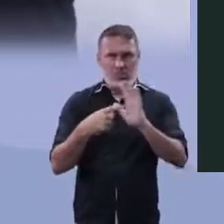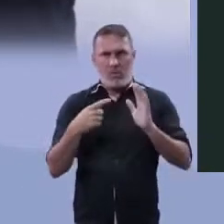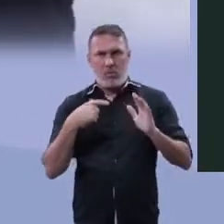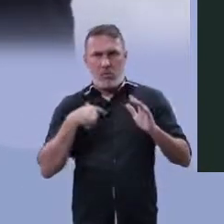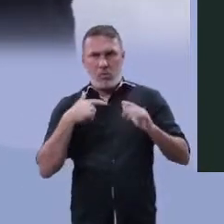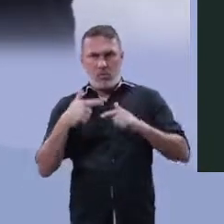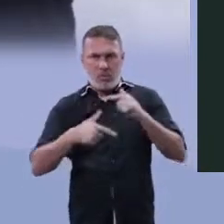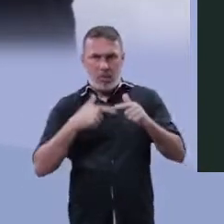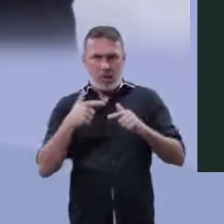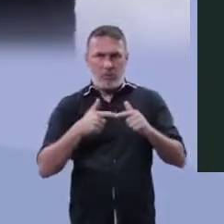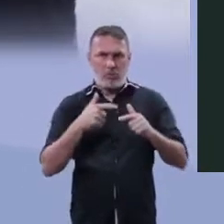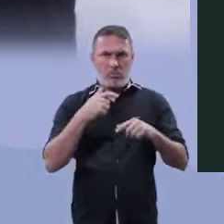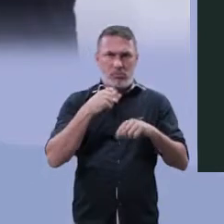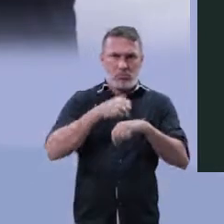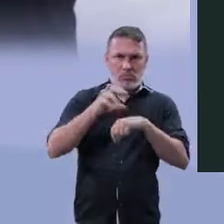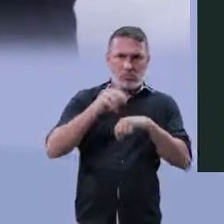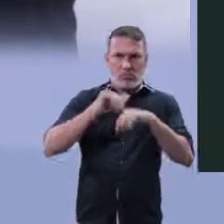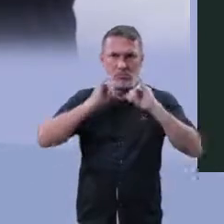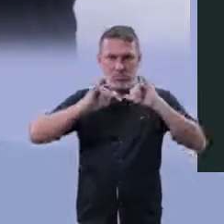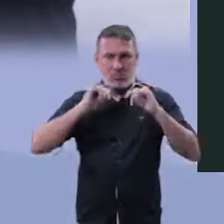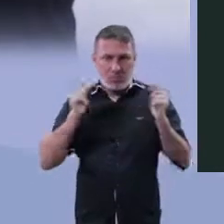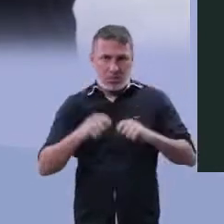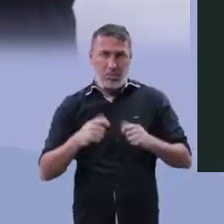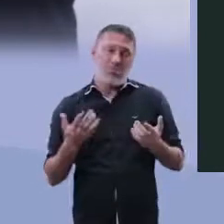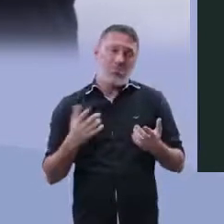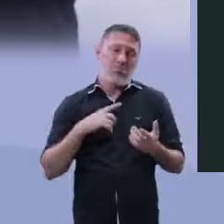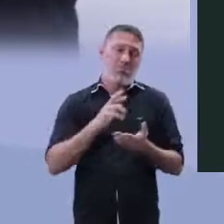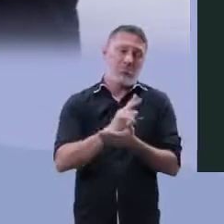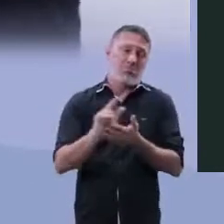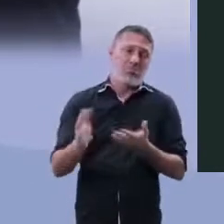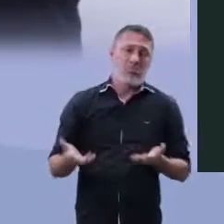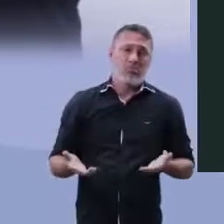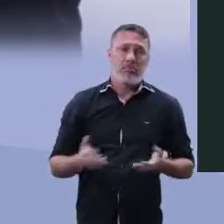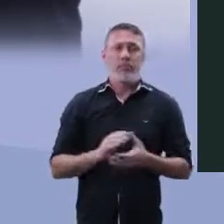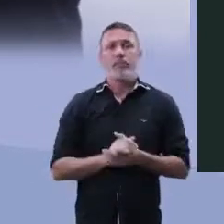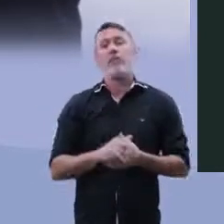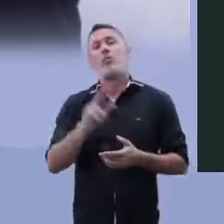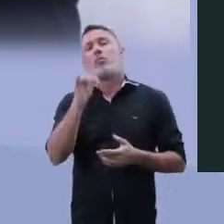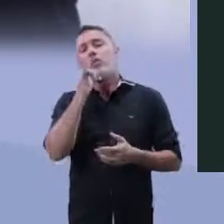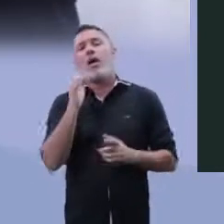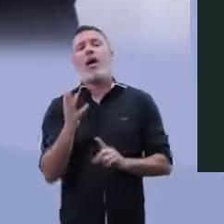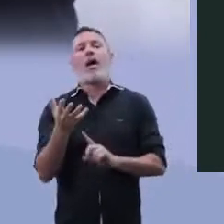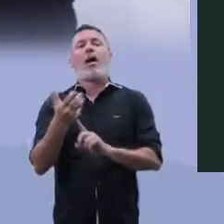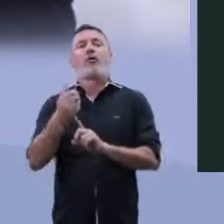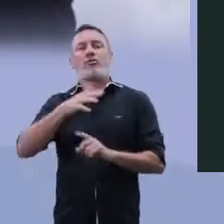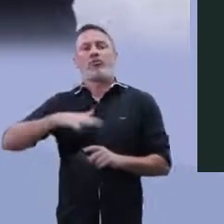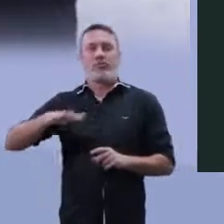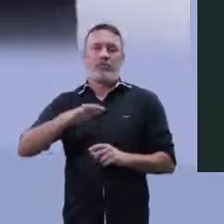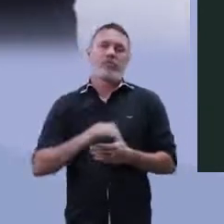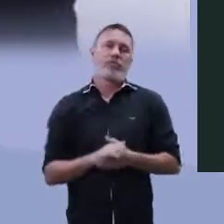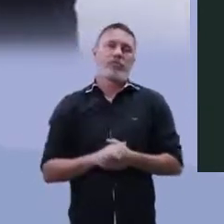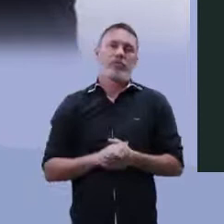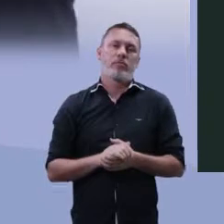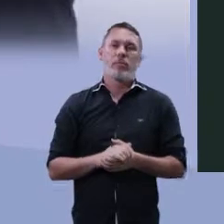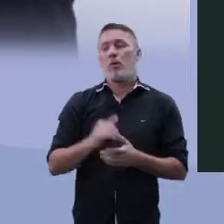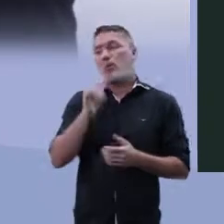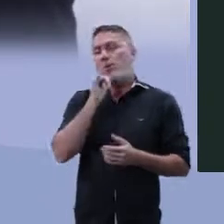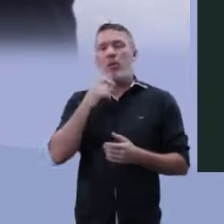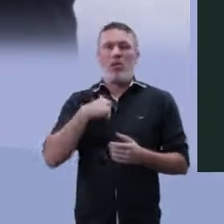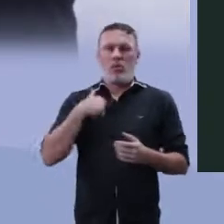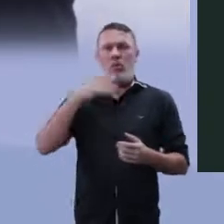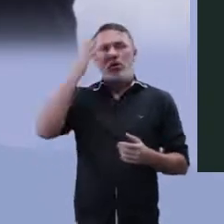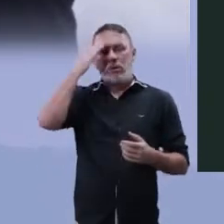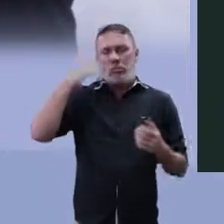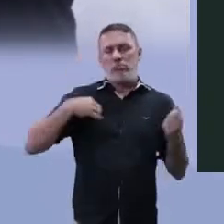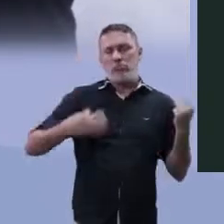sendo eu, por exemplo, um artista, posso divulgar o meu trabalho, né? Então, tem vários mecanismos. Por exemplo, eu posso